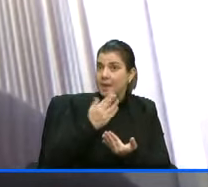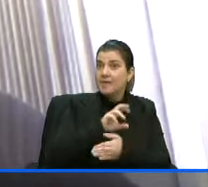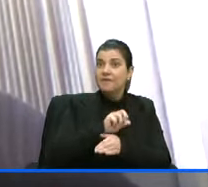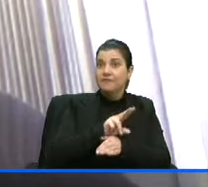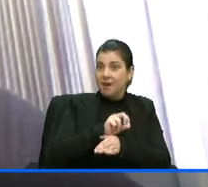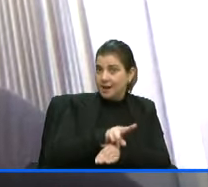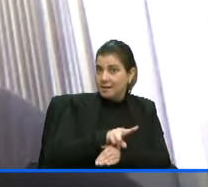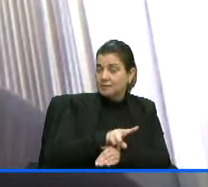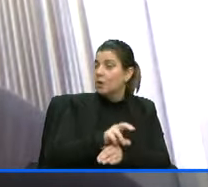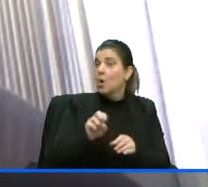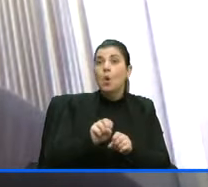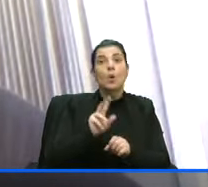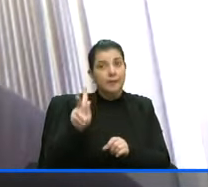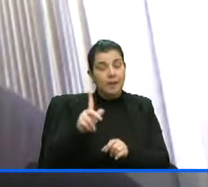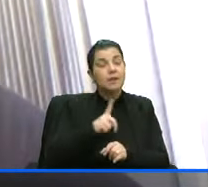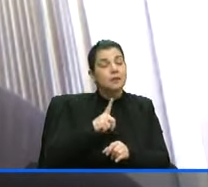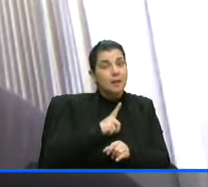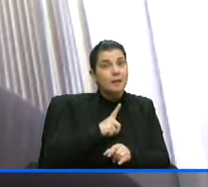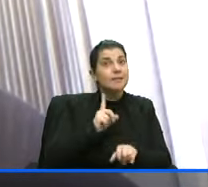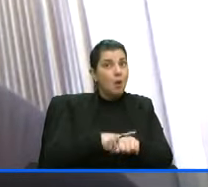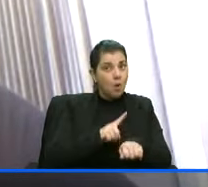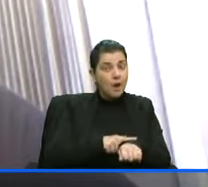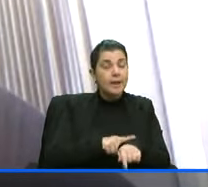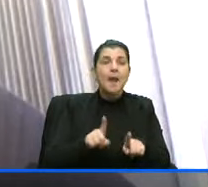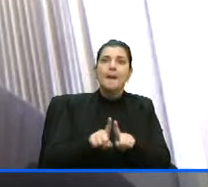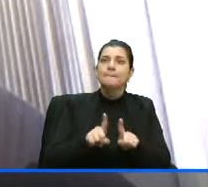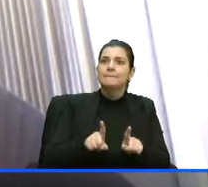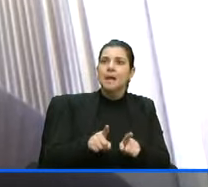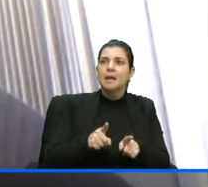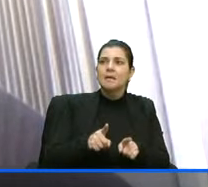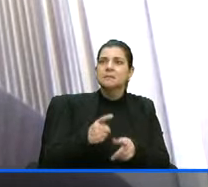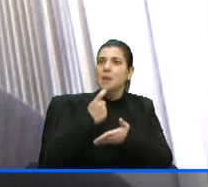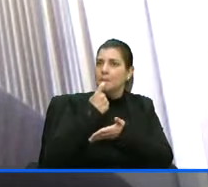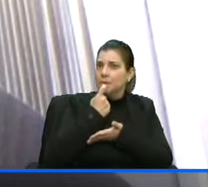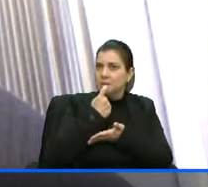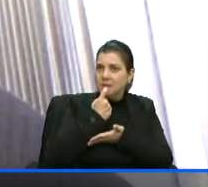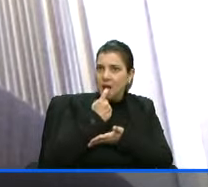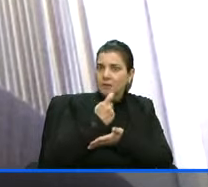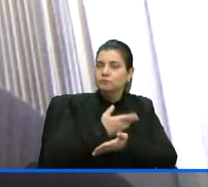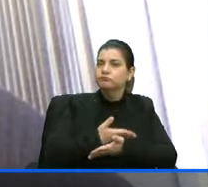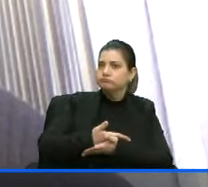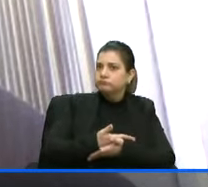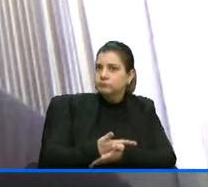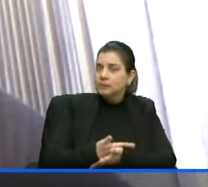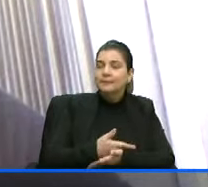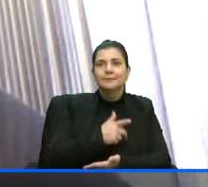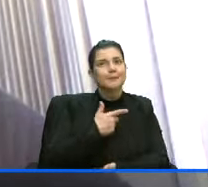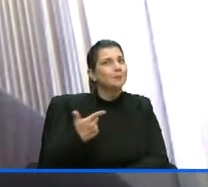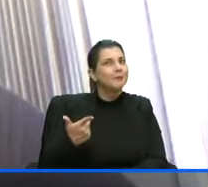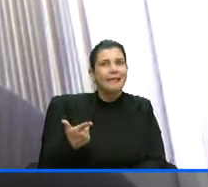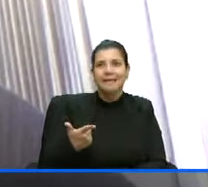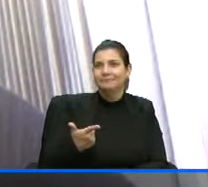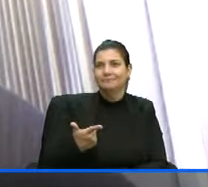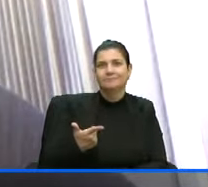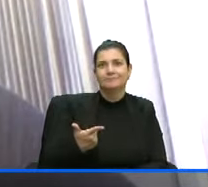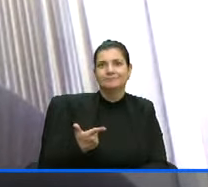Maternal e berçário, nós não temos em algumas regiões, não tem. Tá? São raras as regiões, vou dizer, o